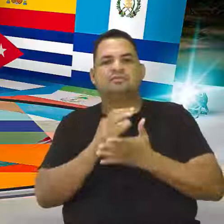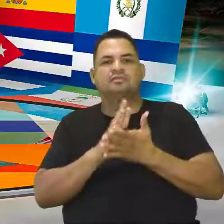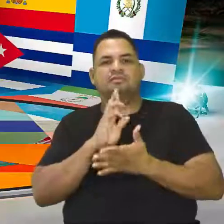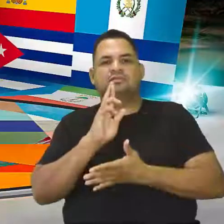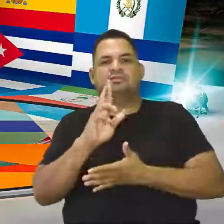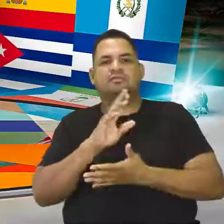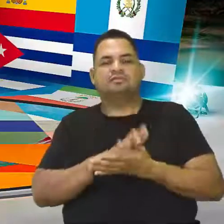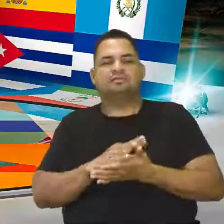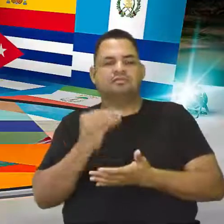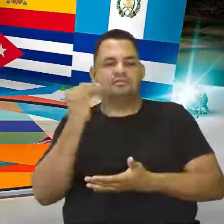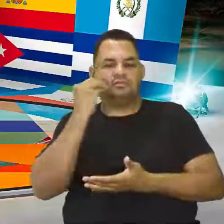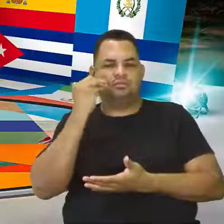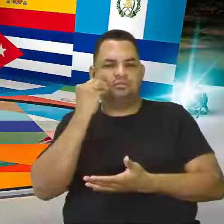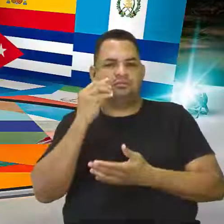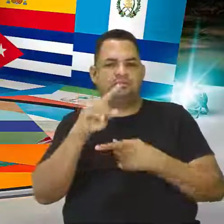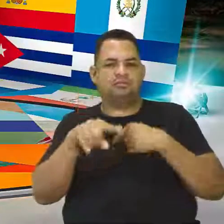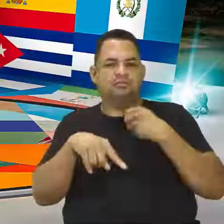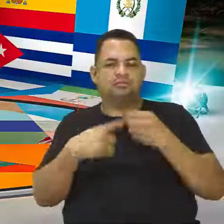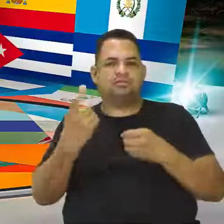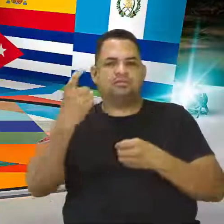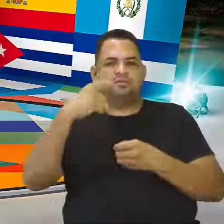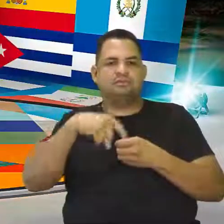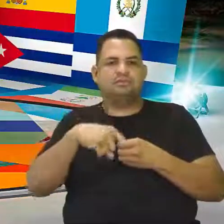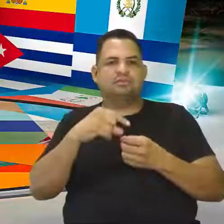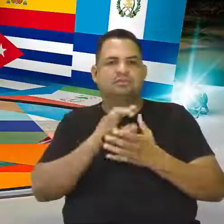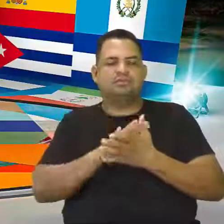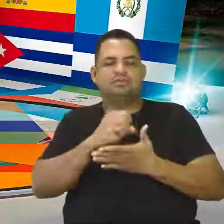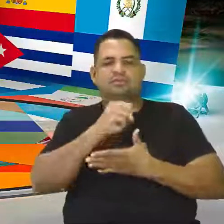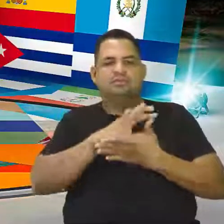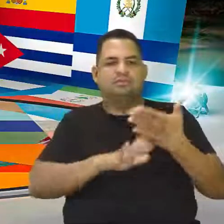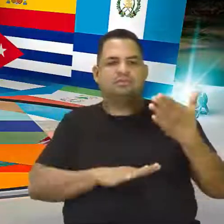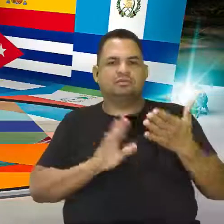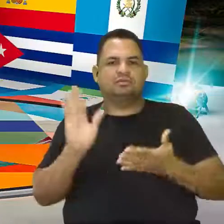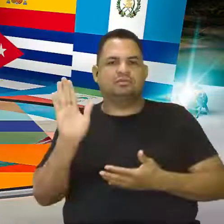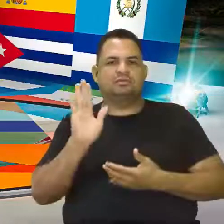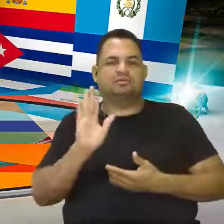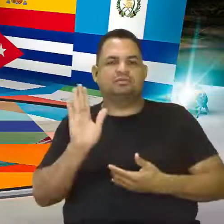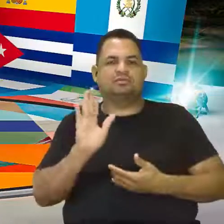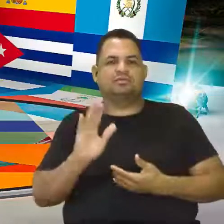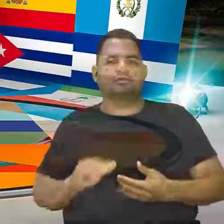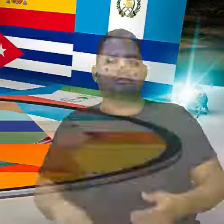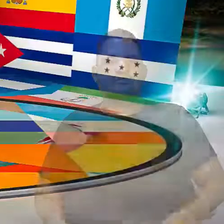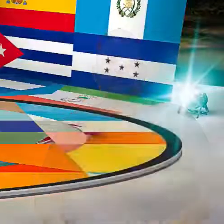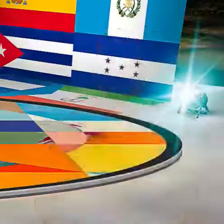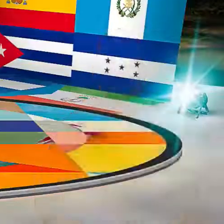Então, um beijo. Nós nos vemos daqui a pouquinho na atividade. Tchau, tchau.